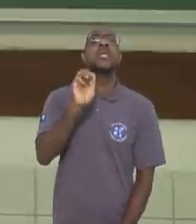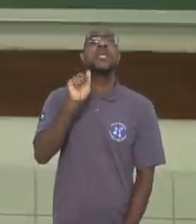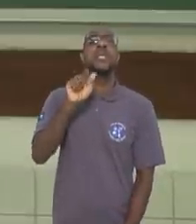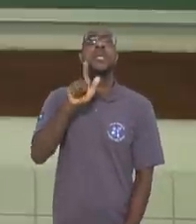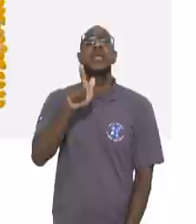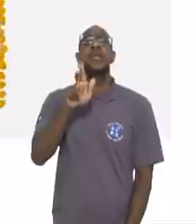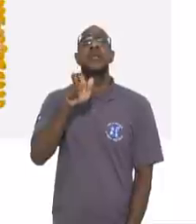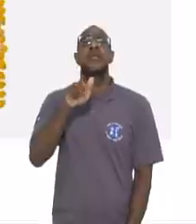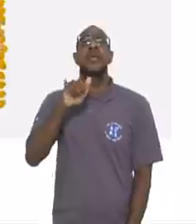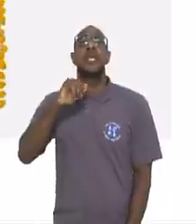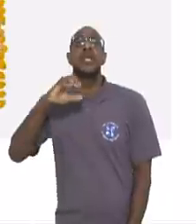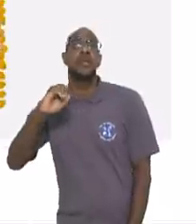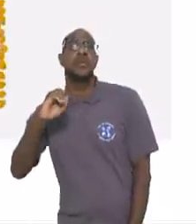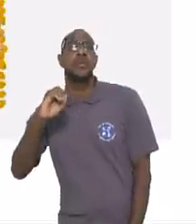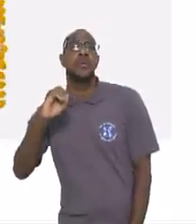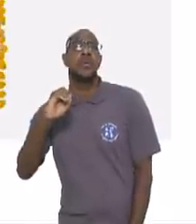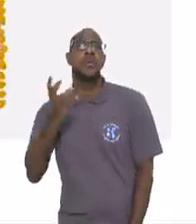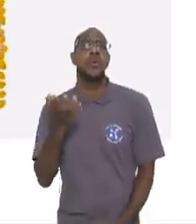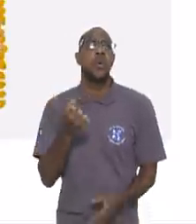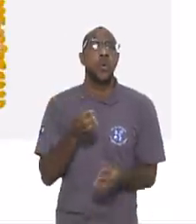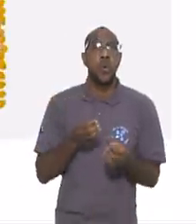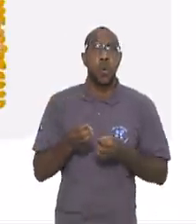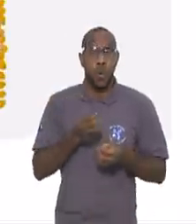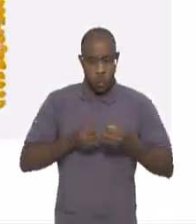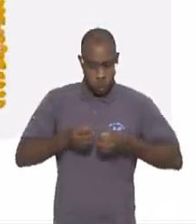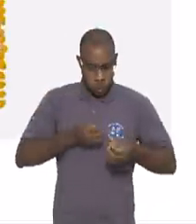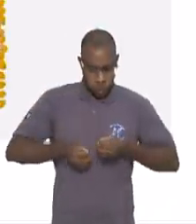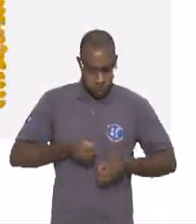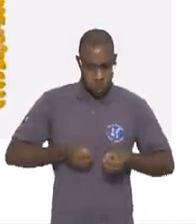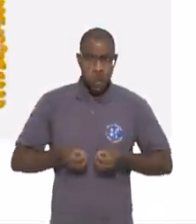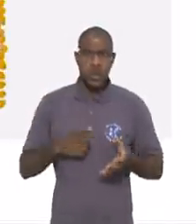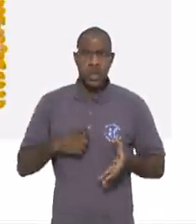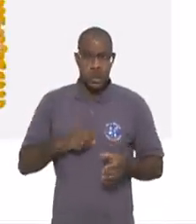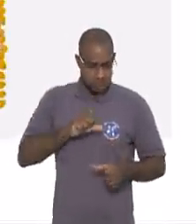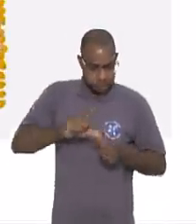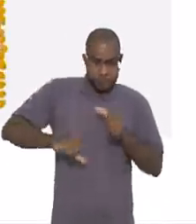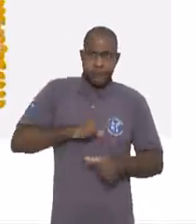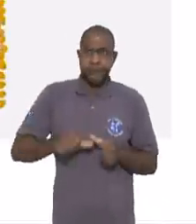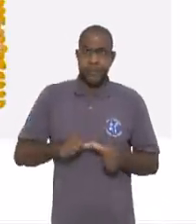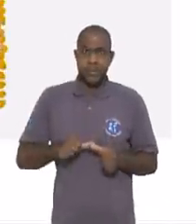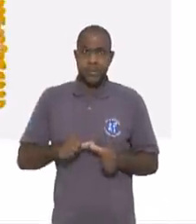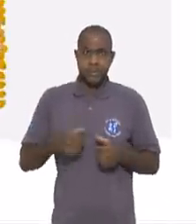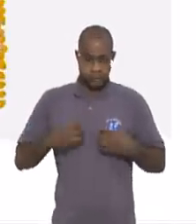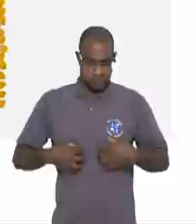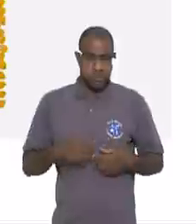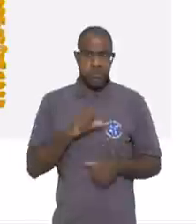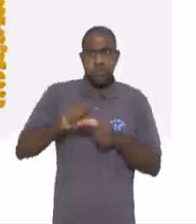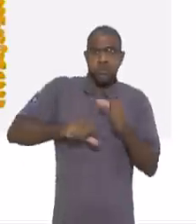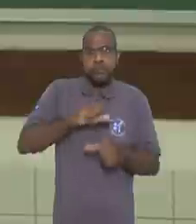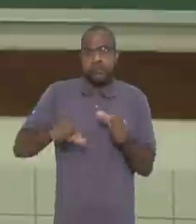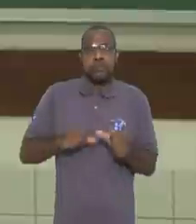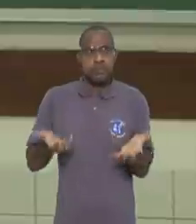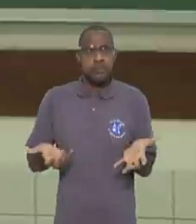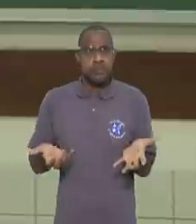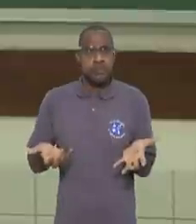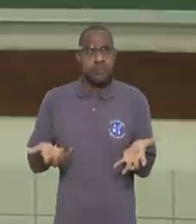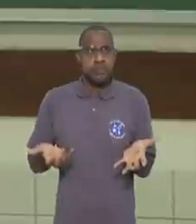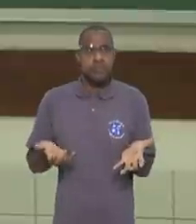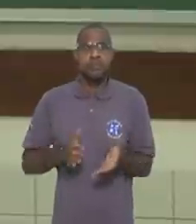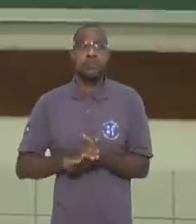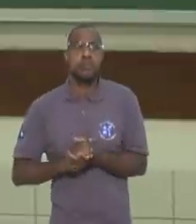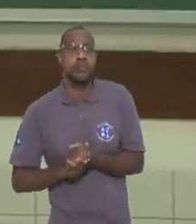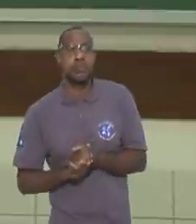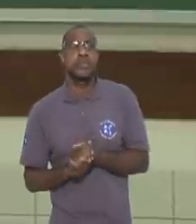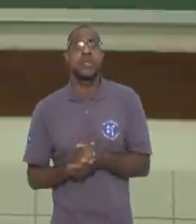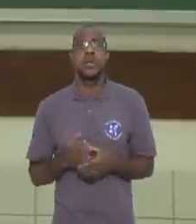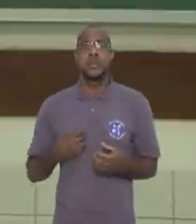Um organismo geneticamente modificado é que teve alguma parte do seu genoma alterado, certo? Um transgênico é um OGM? É, porque